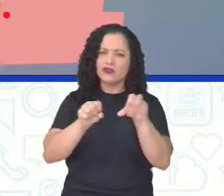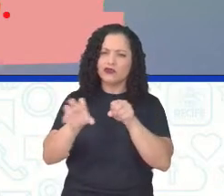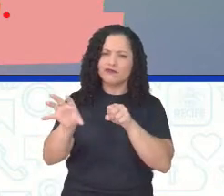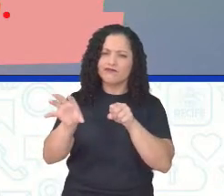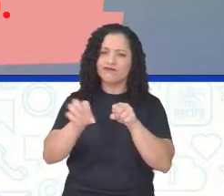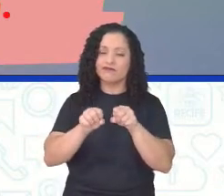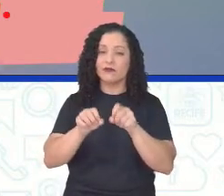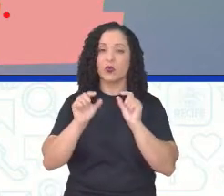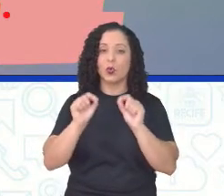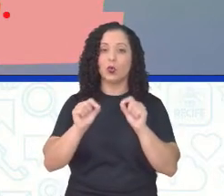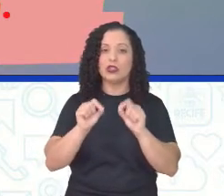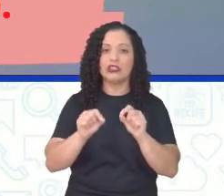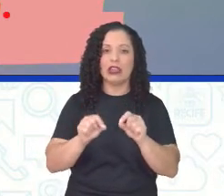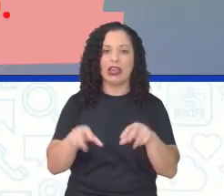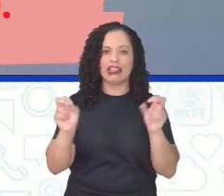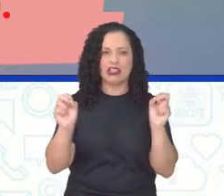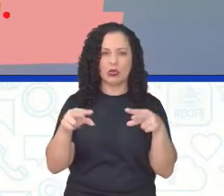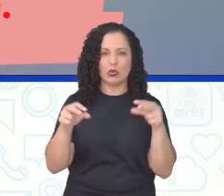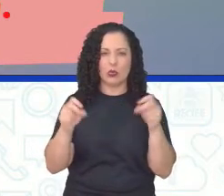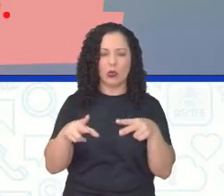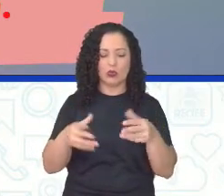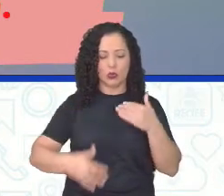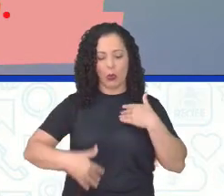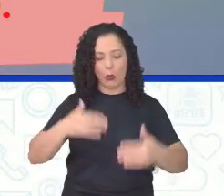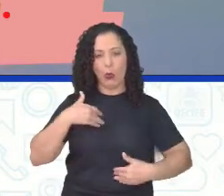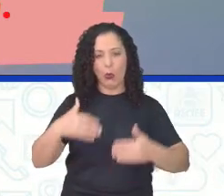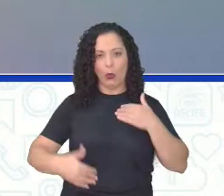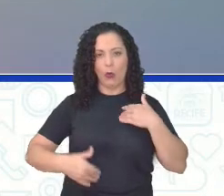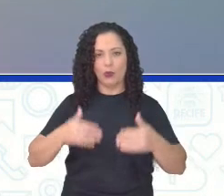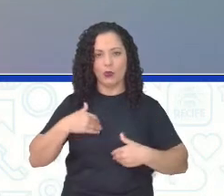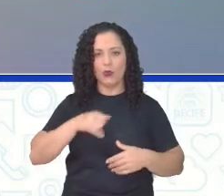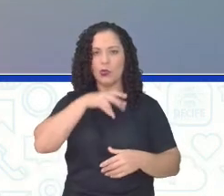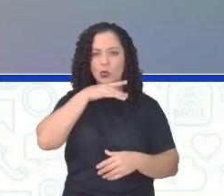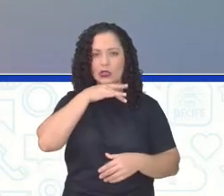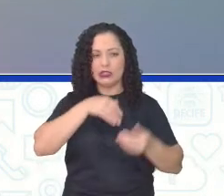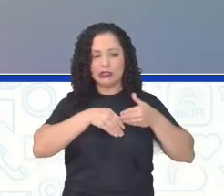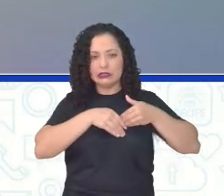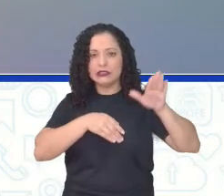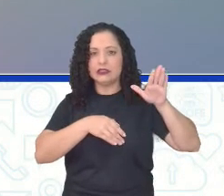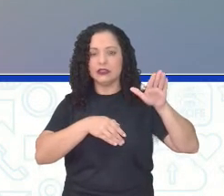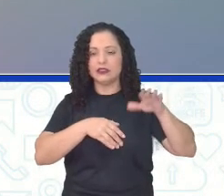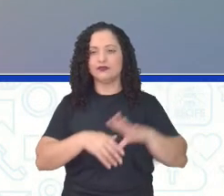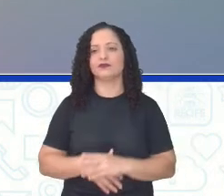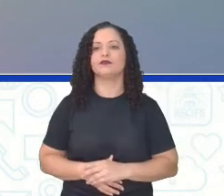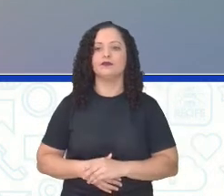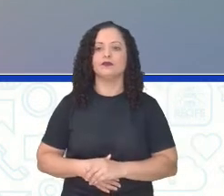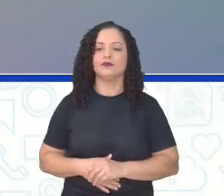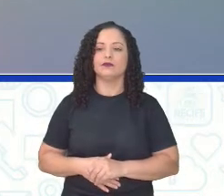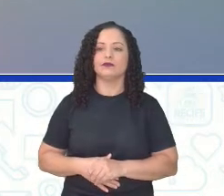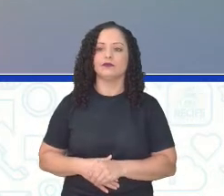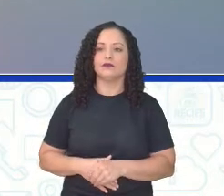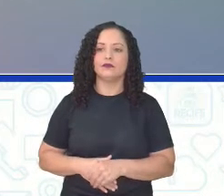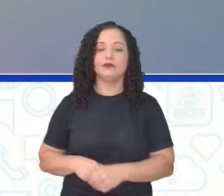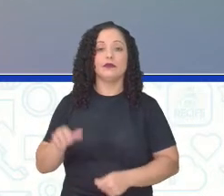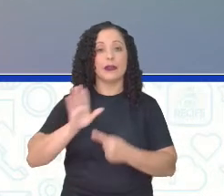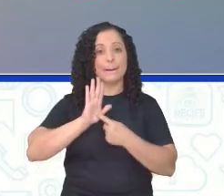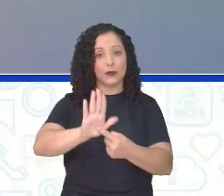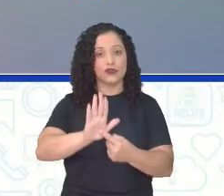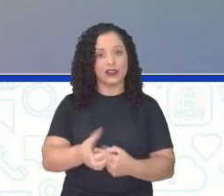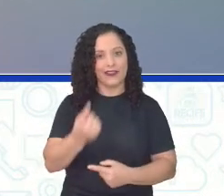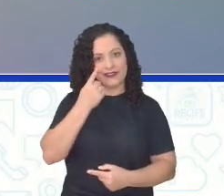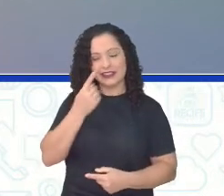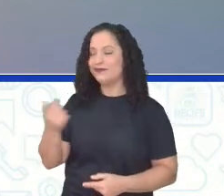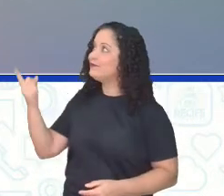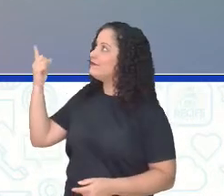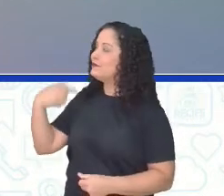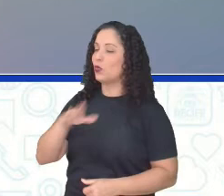substâncias tóxicas ao nosso organismo. Então vejam que eu vou mostrar mais um pedacinho aí do sistema cardiovascular. E aí a gente está